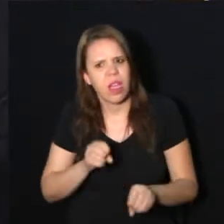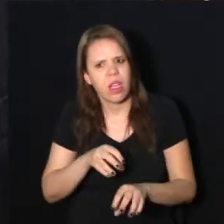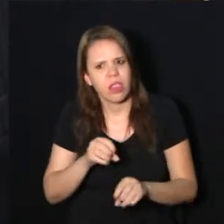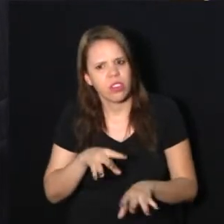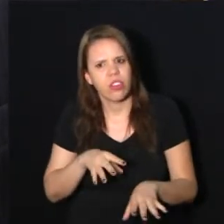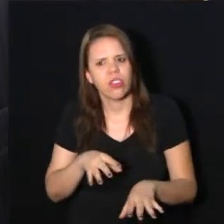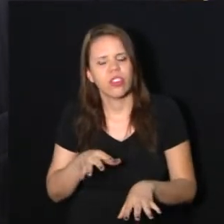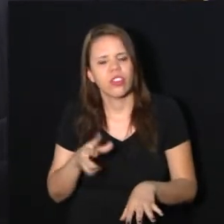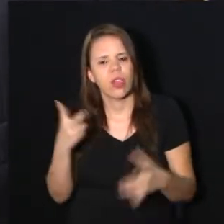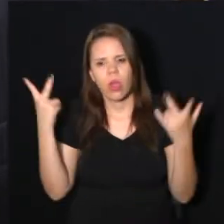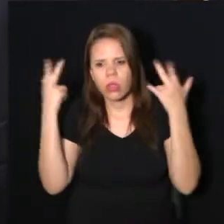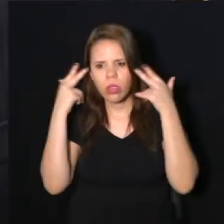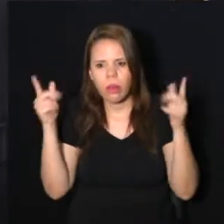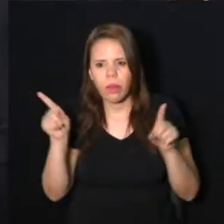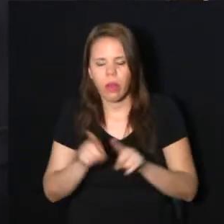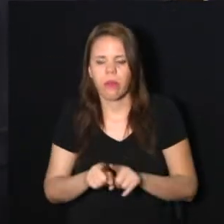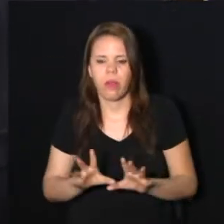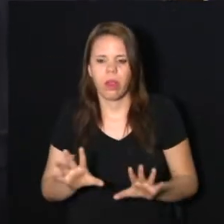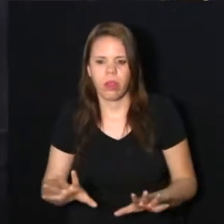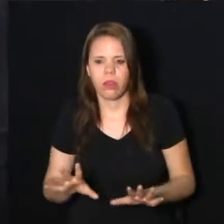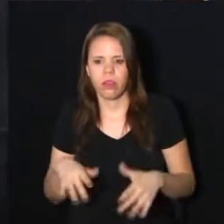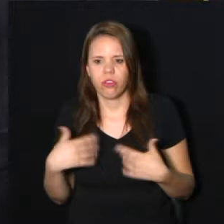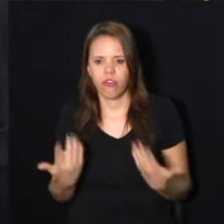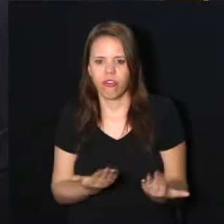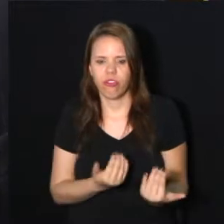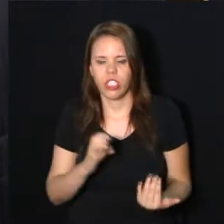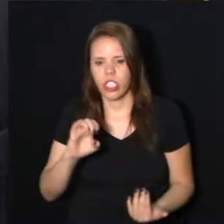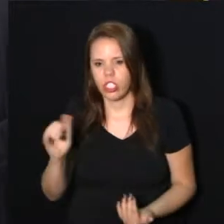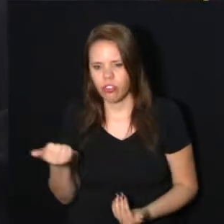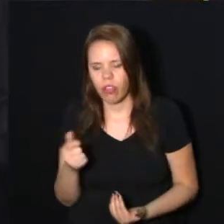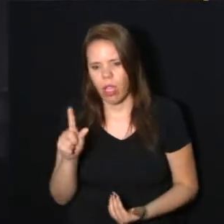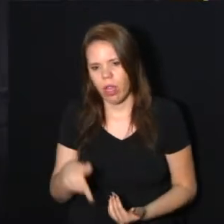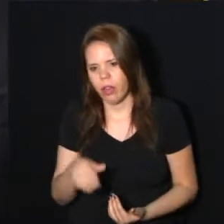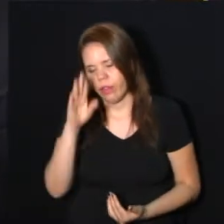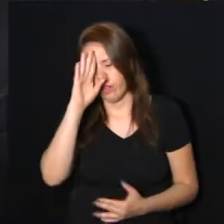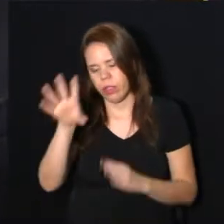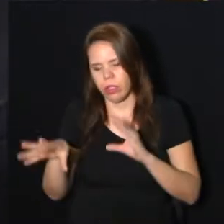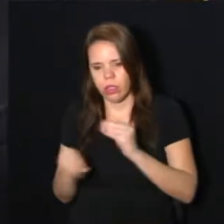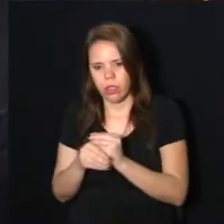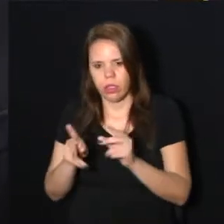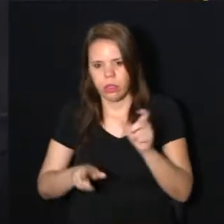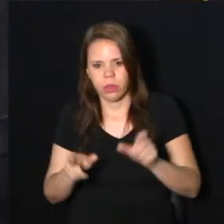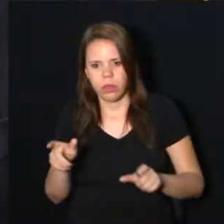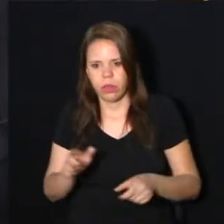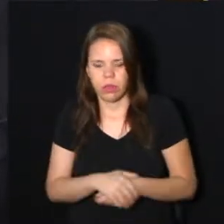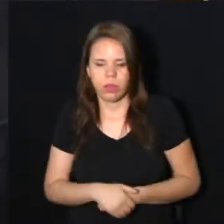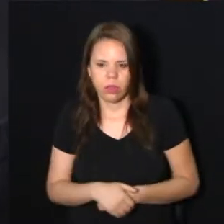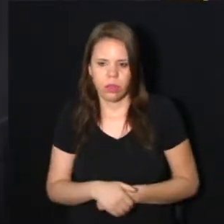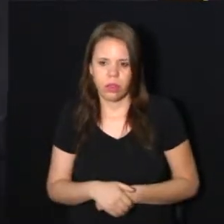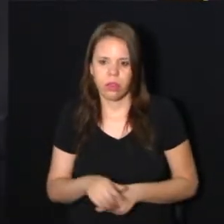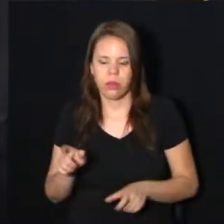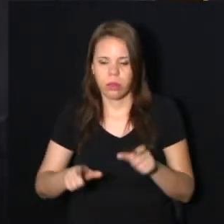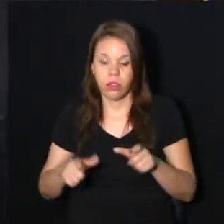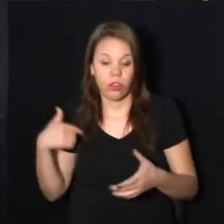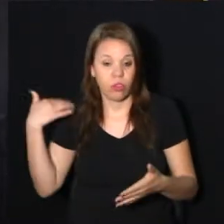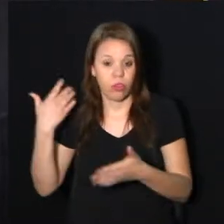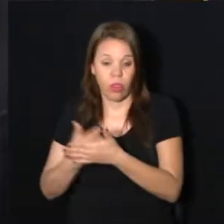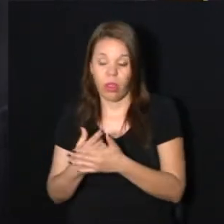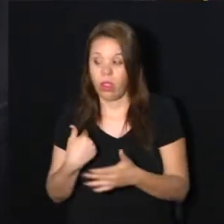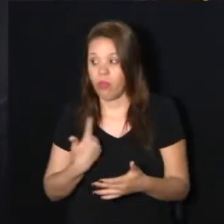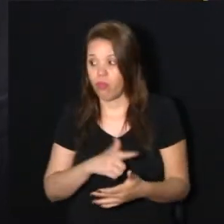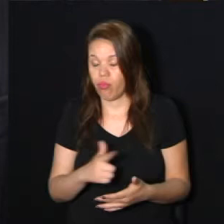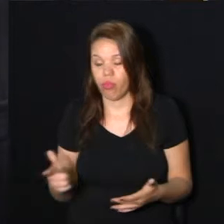formal. Então, a educação de jovens e adultos é fundamental para incluir essas pessoas, as pessoas historicamente